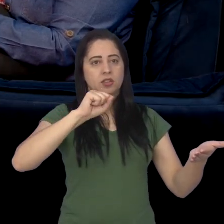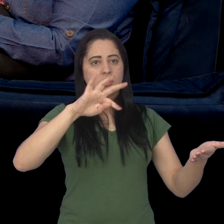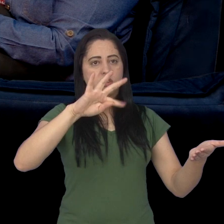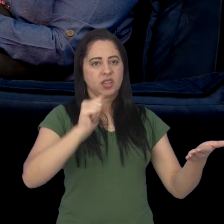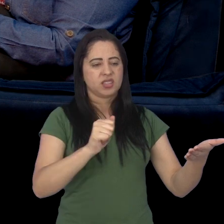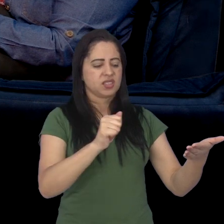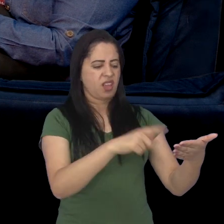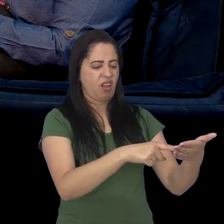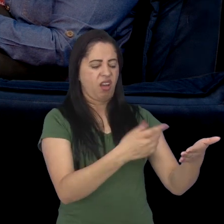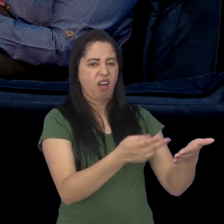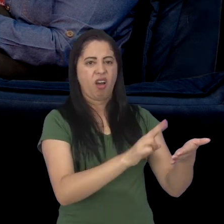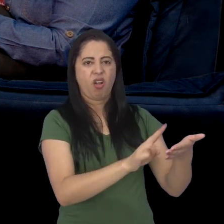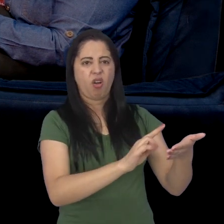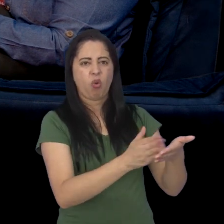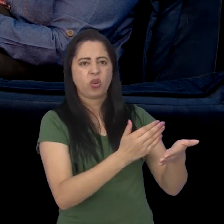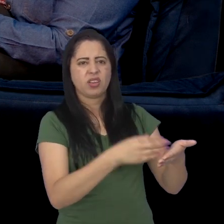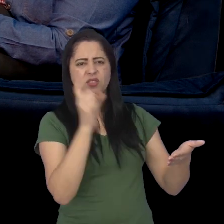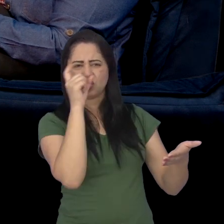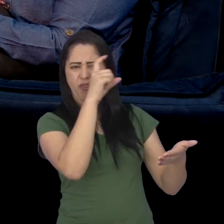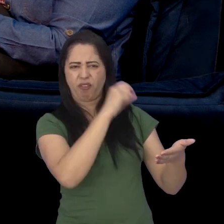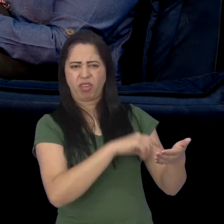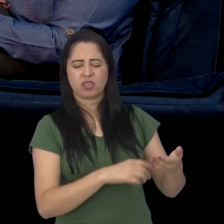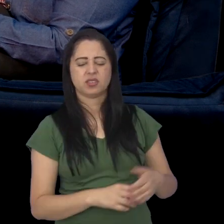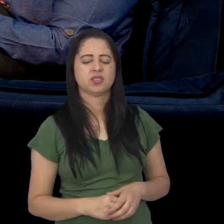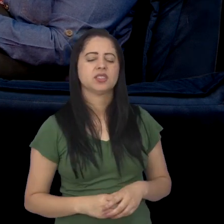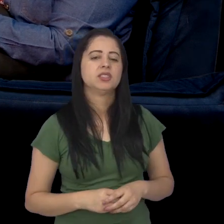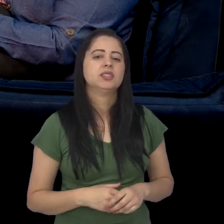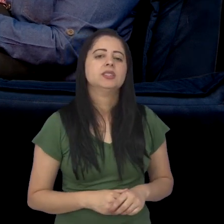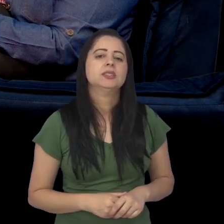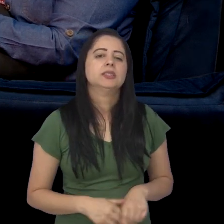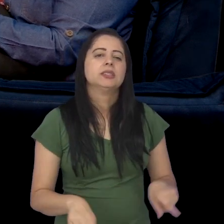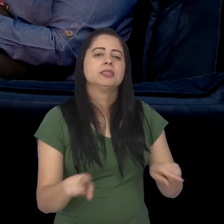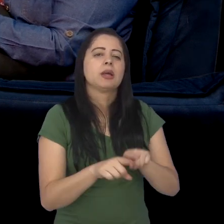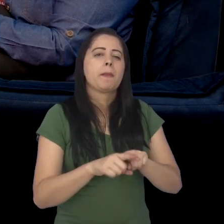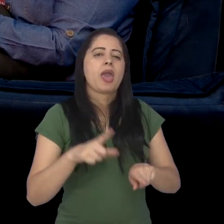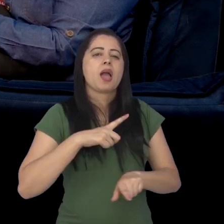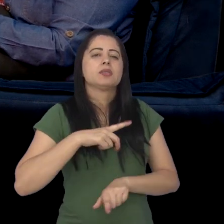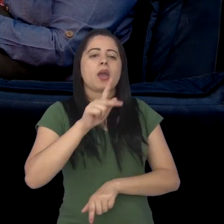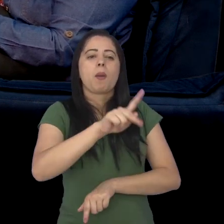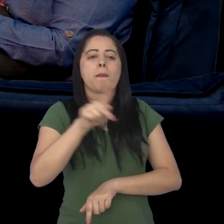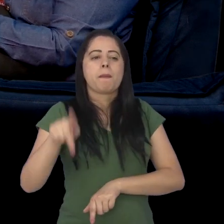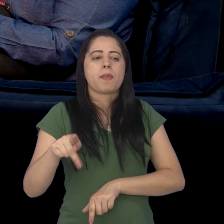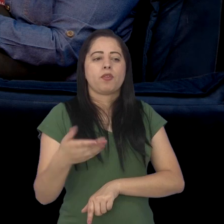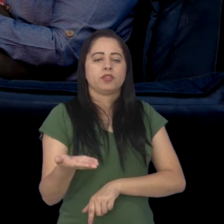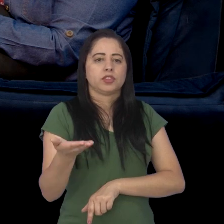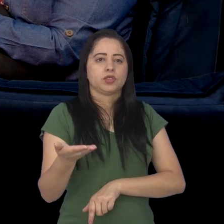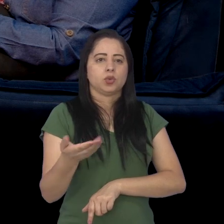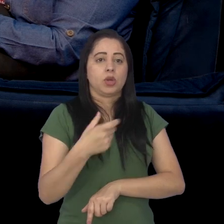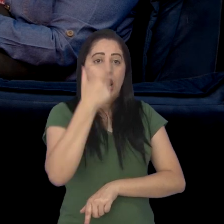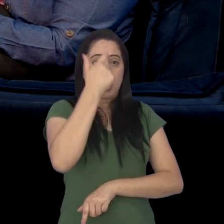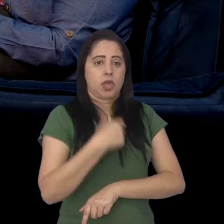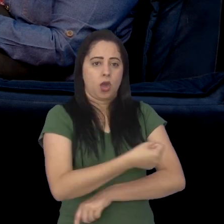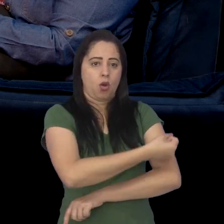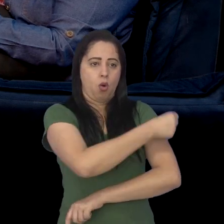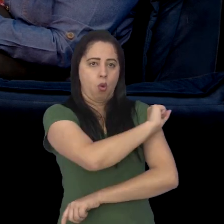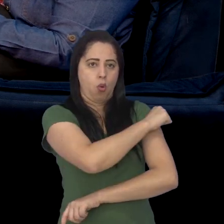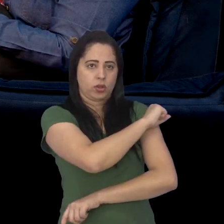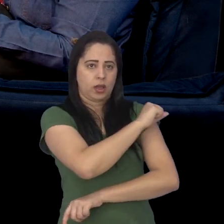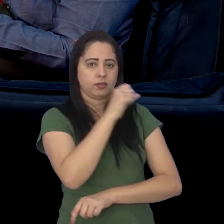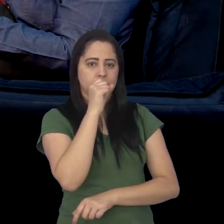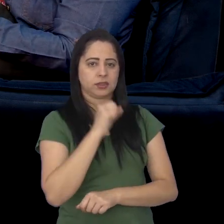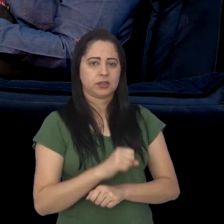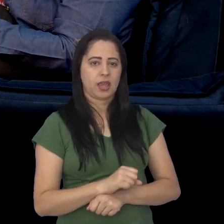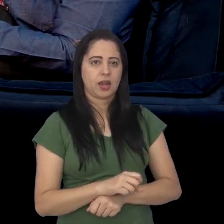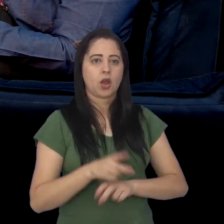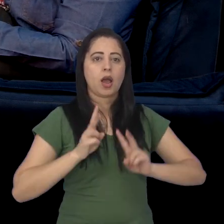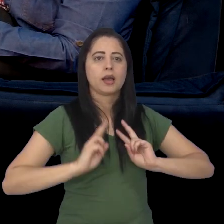dá. O Iluminista, né, que era outra também, que era obrigada a gente ler, era outro livro pesado. Aí eu